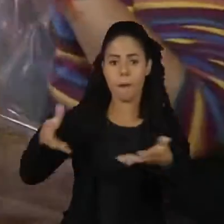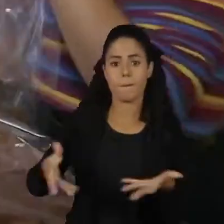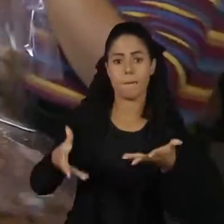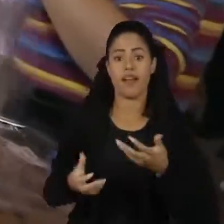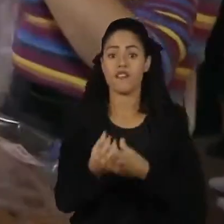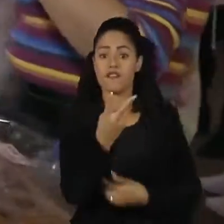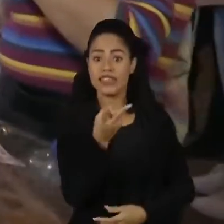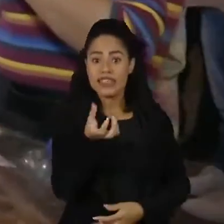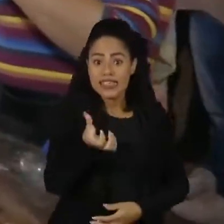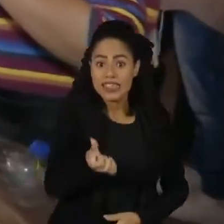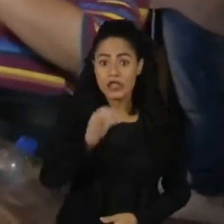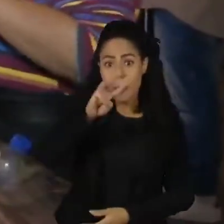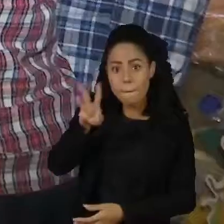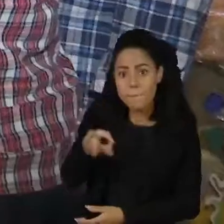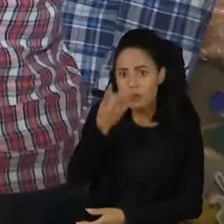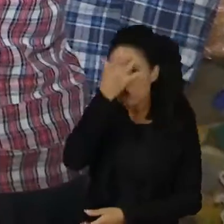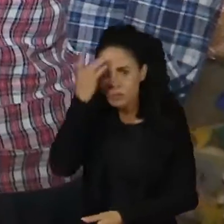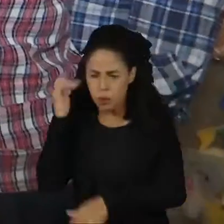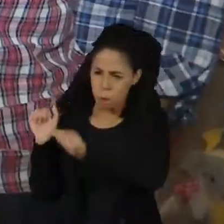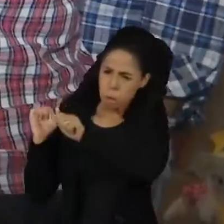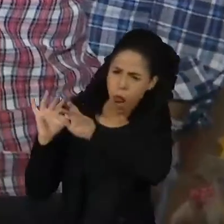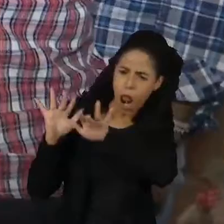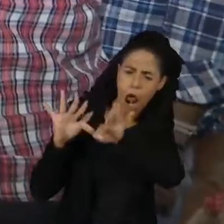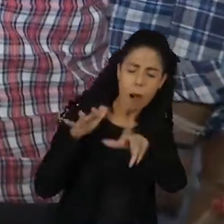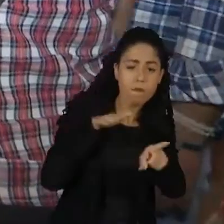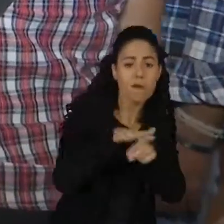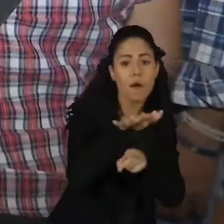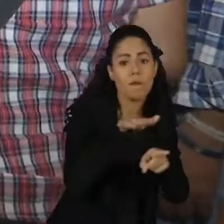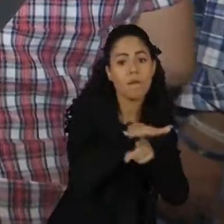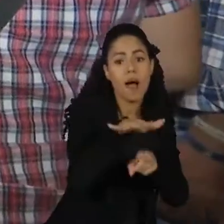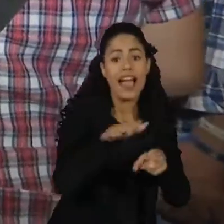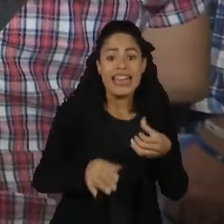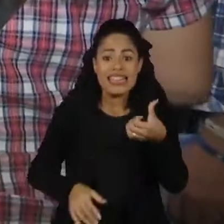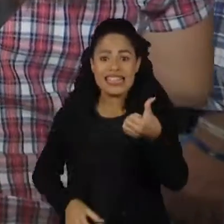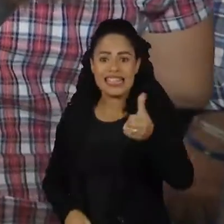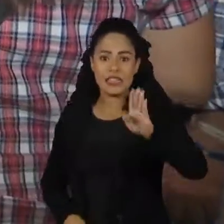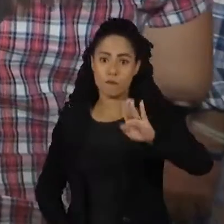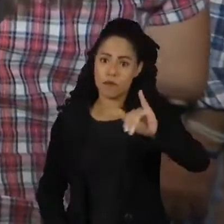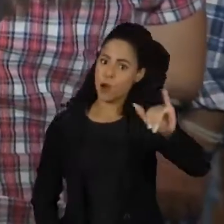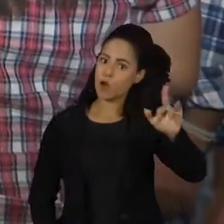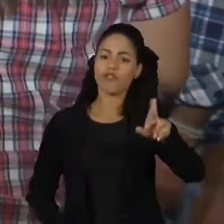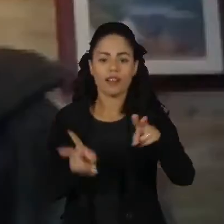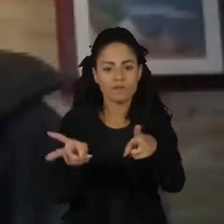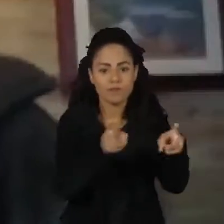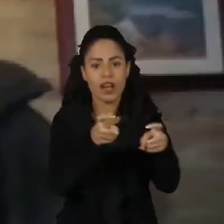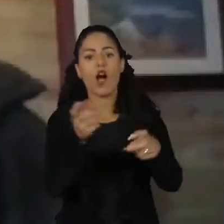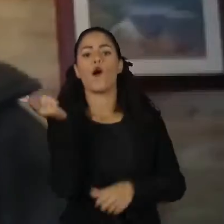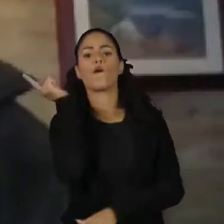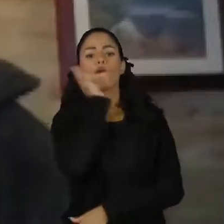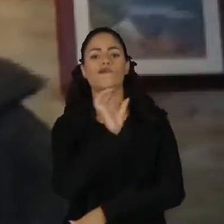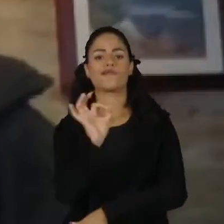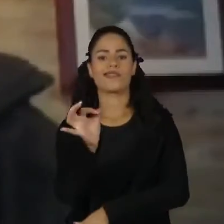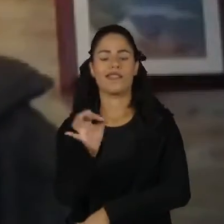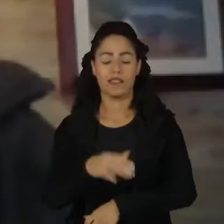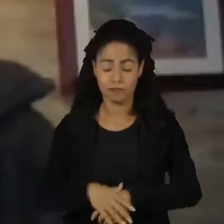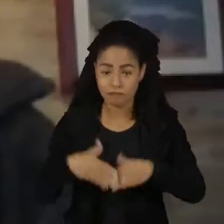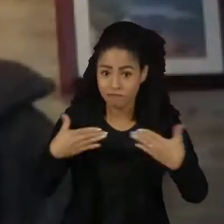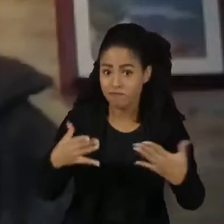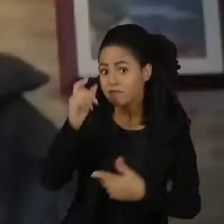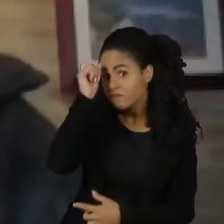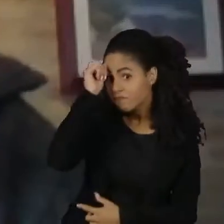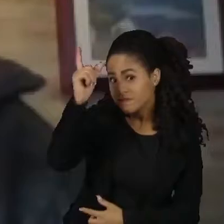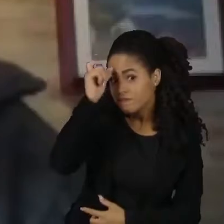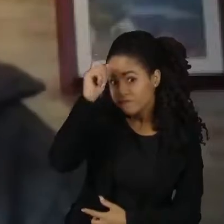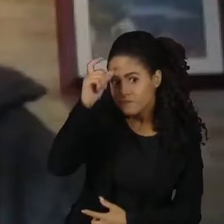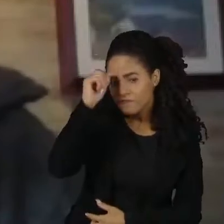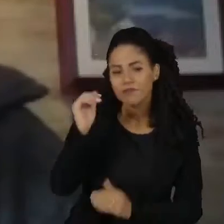26 milhões de pessoas e arrecadar até 6 bilhões de reais. Esse é um traço da cultura popular